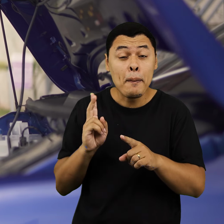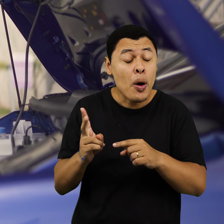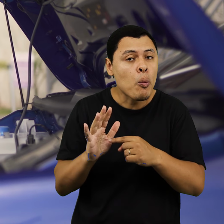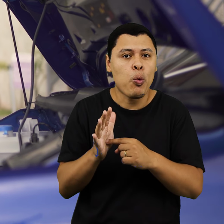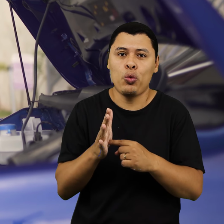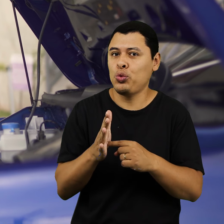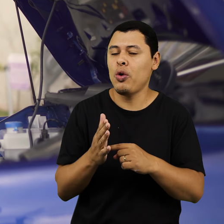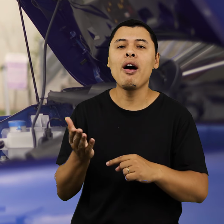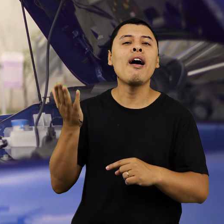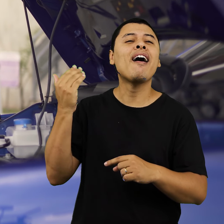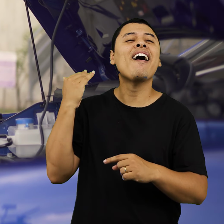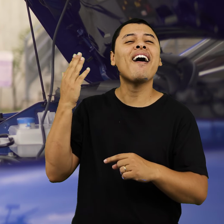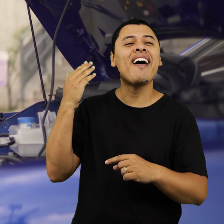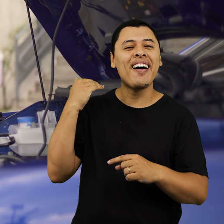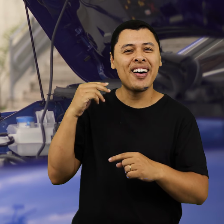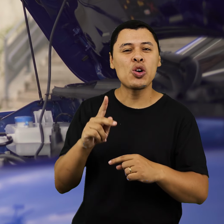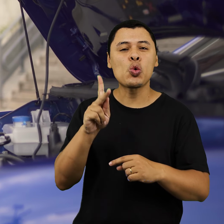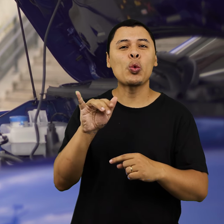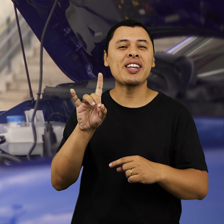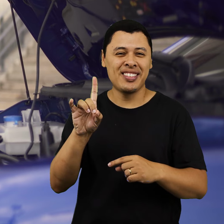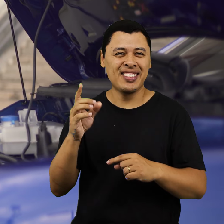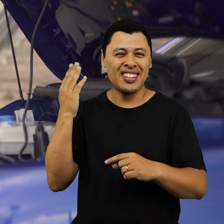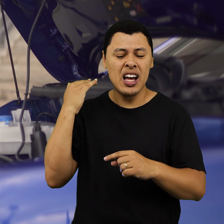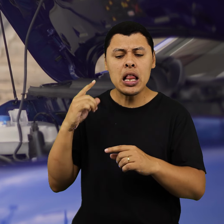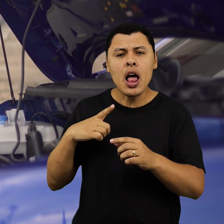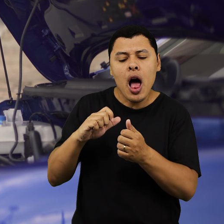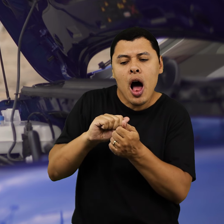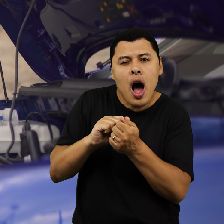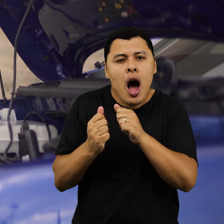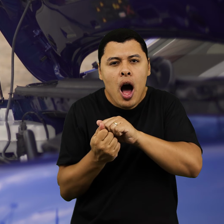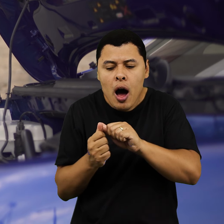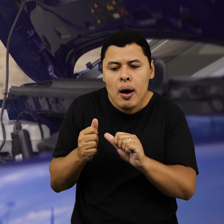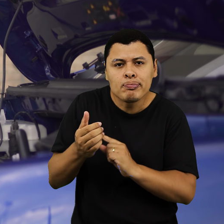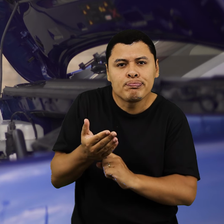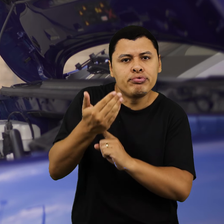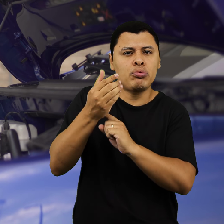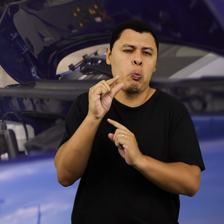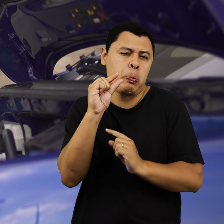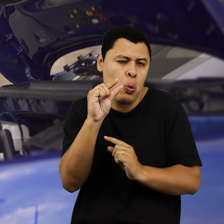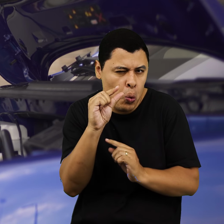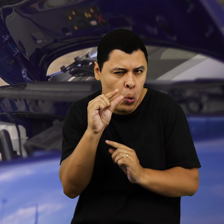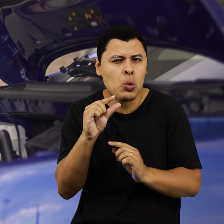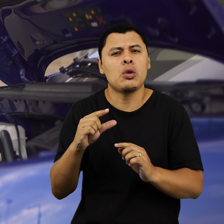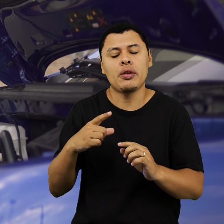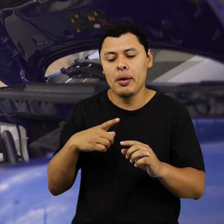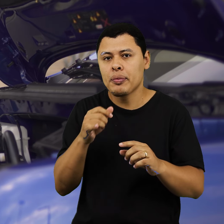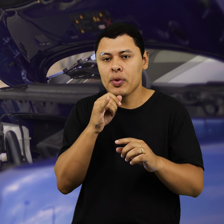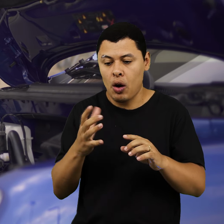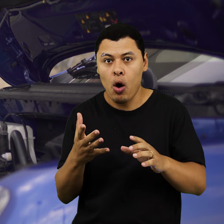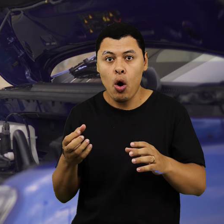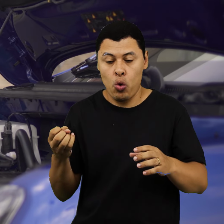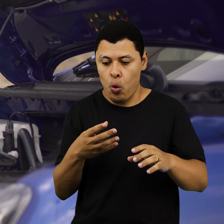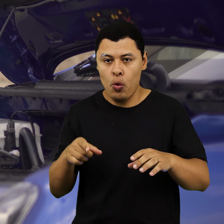que a gente via na fase anterior do Kwid, mas com algumas adequações para o Proclon VL7. Então a gente tem alguma adoção, por exemplo, de um sensor